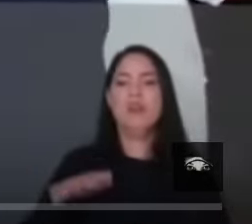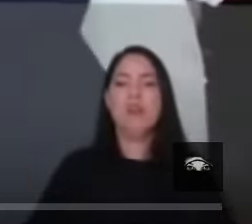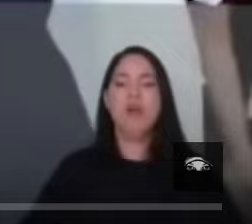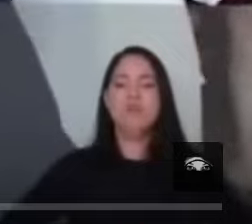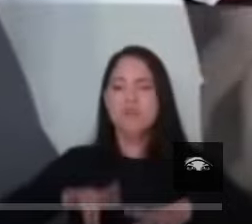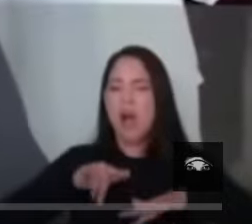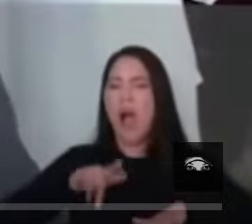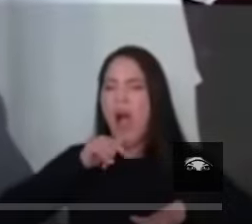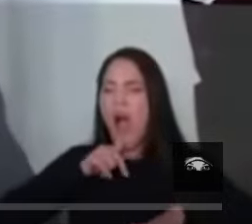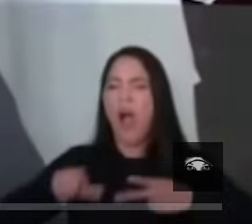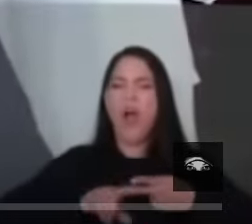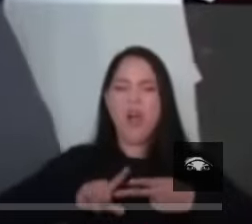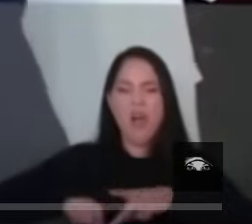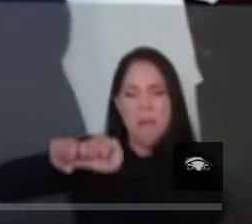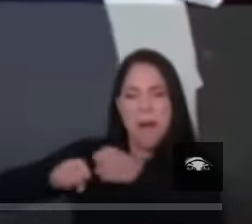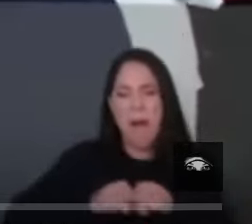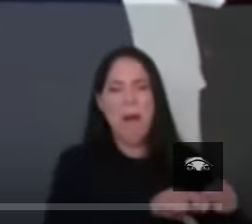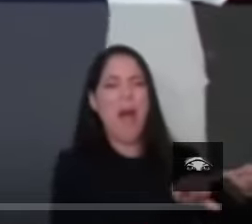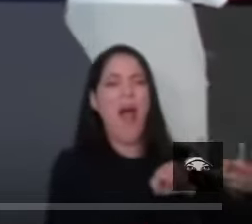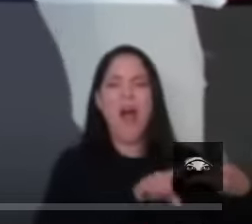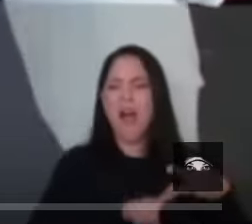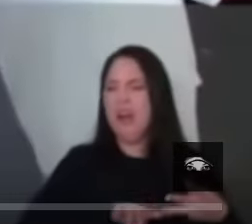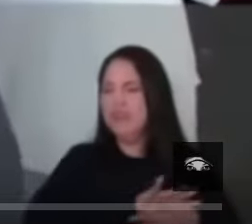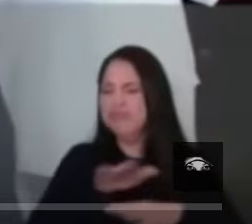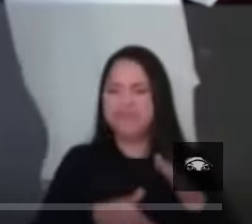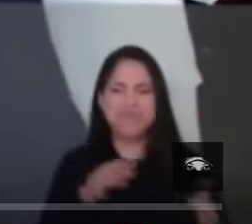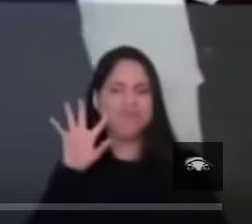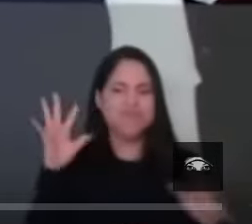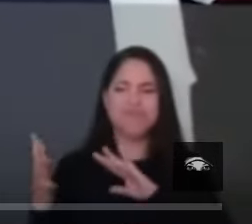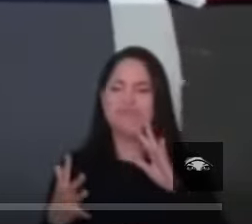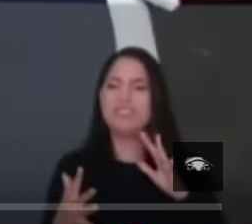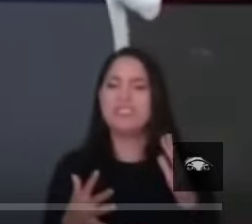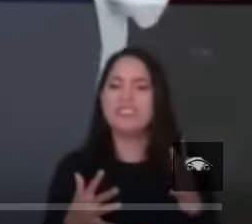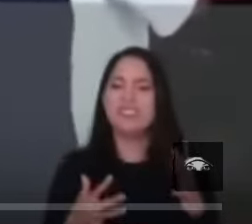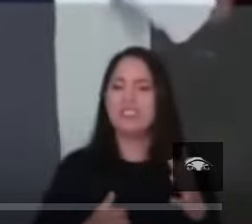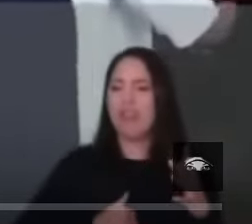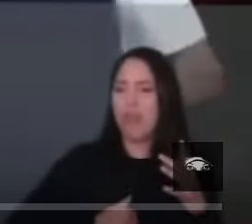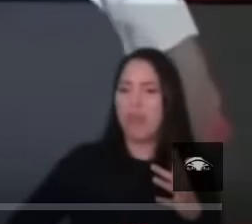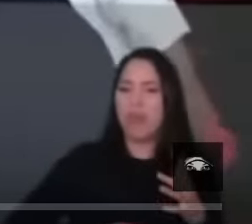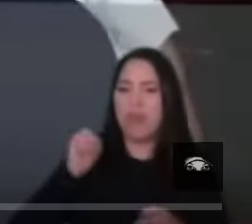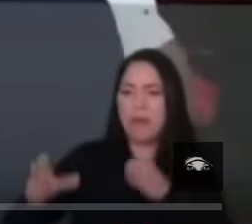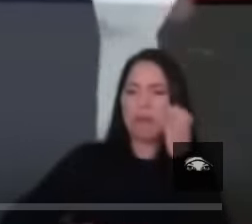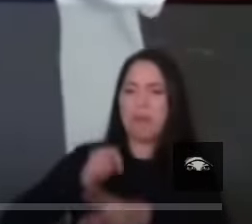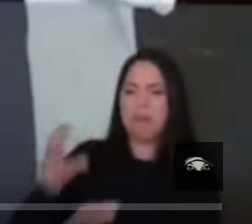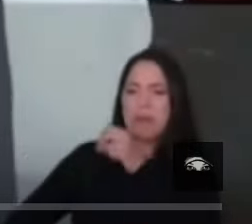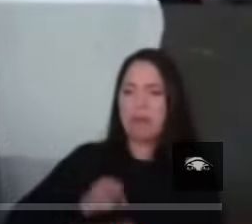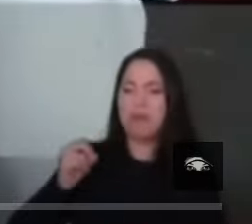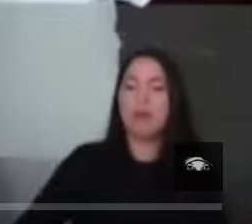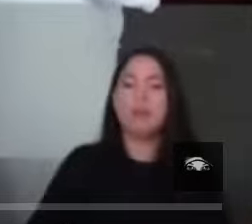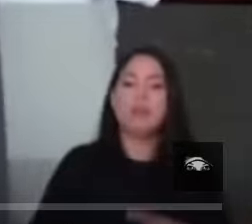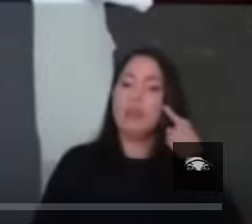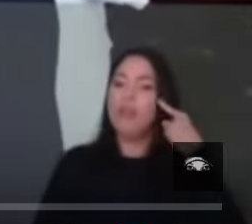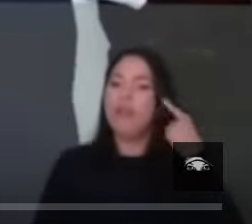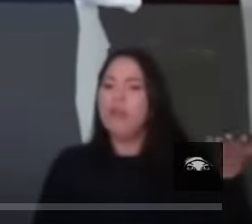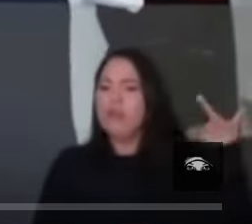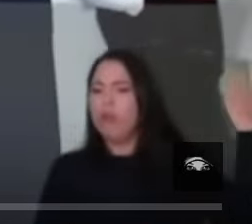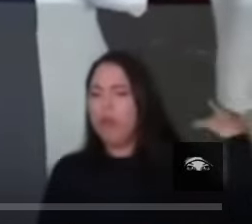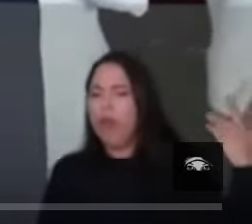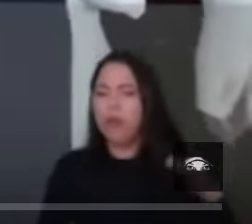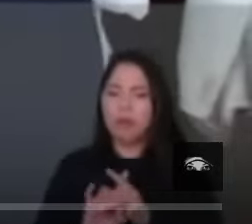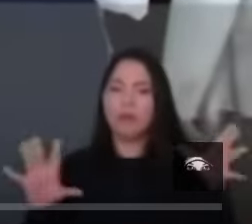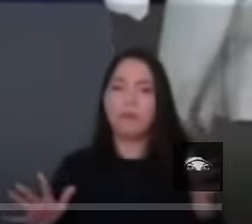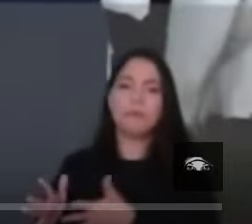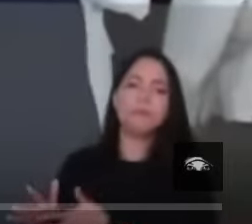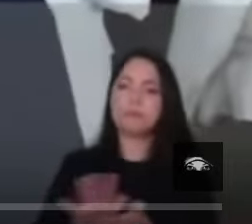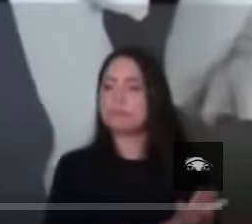dilapidadas, e com todo tipo de impropério e de estrumes que poderiam tentar jogar. Pensavam eles que estavam assim destruindo a democracia.